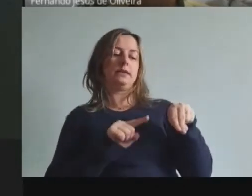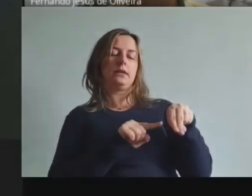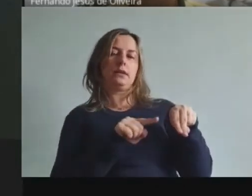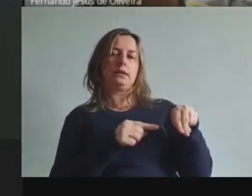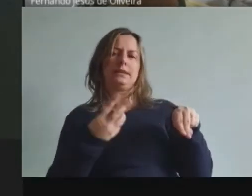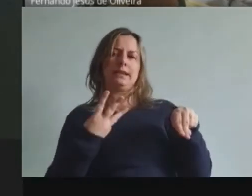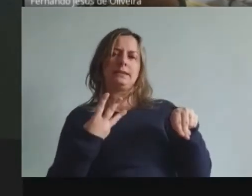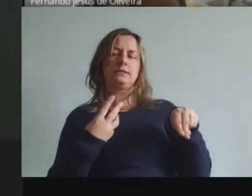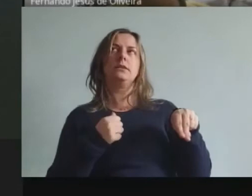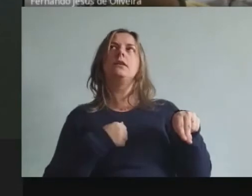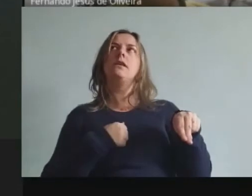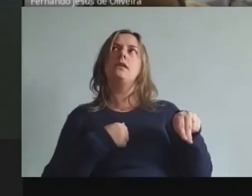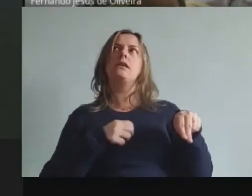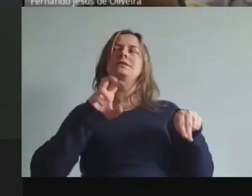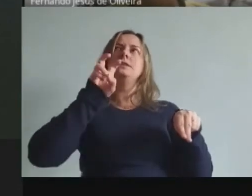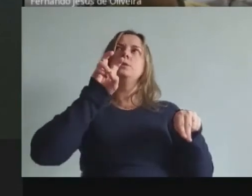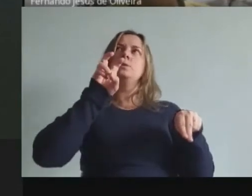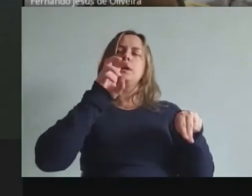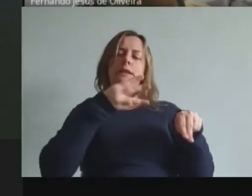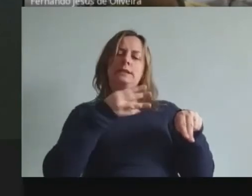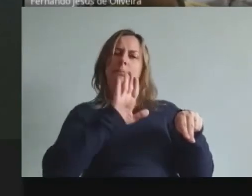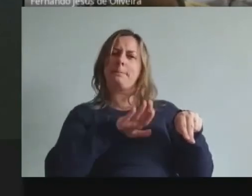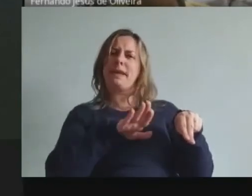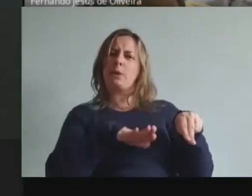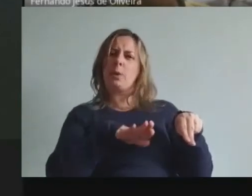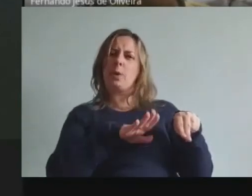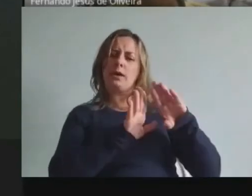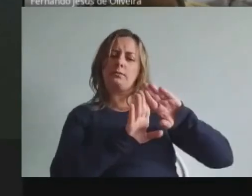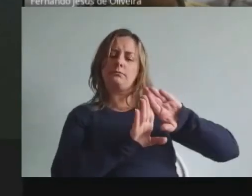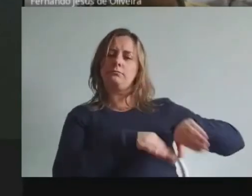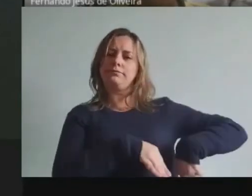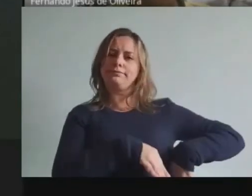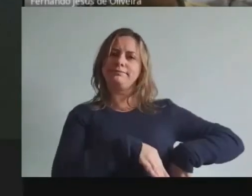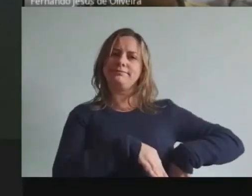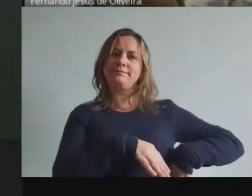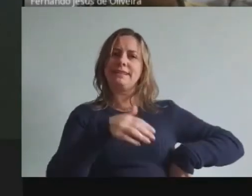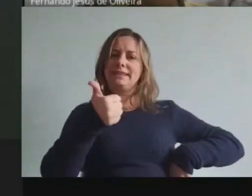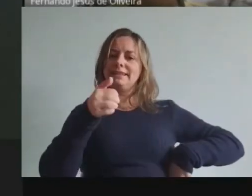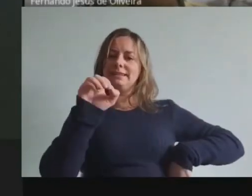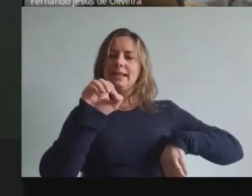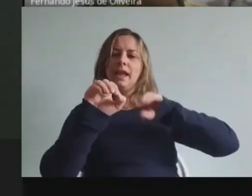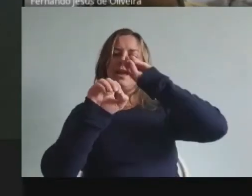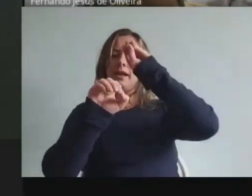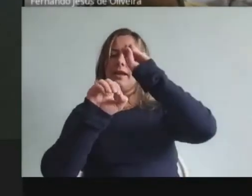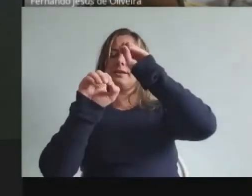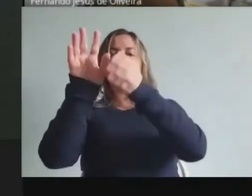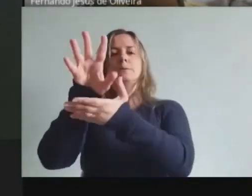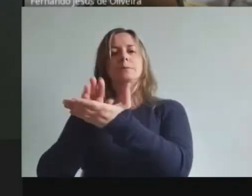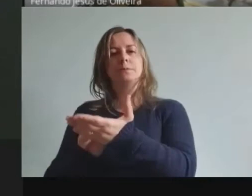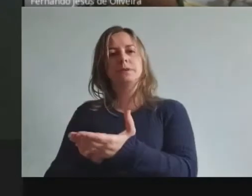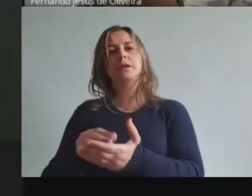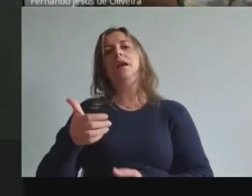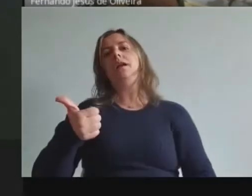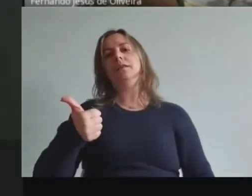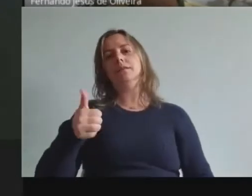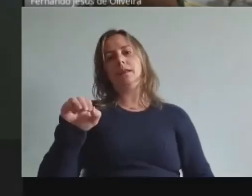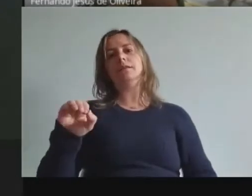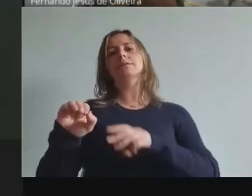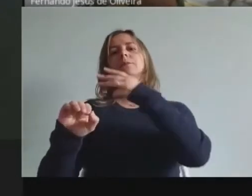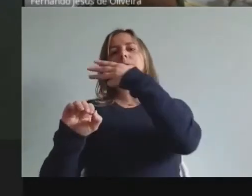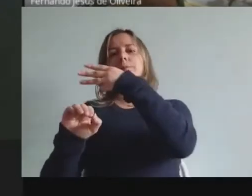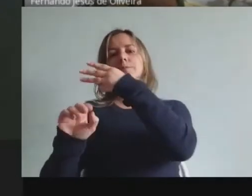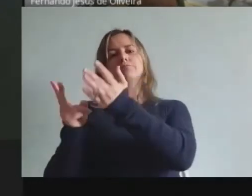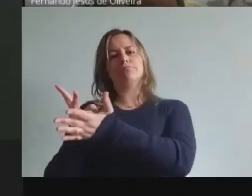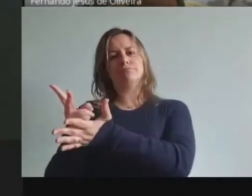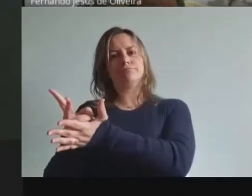frente, é 3. 3 é menor do que 5. Então, a ordem de grandeza é só copiar a potência de 10. Então, a ordem de grandeza é 10 ao cubo. Fácil,